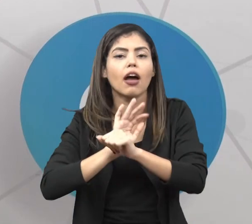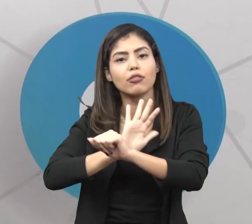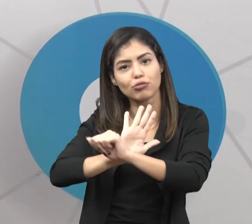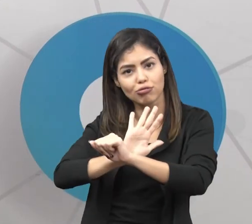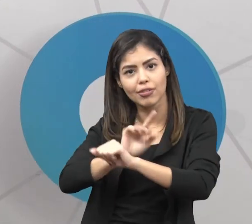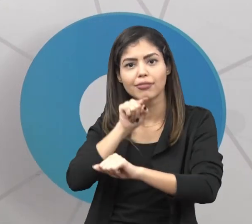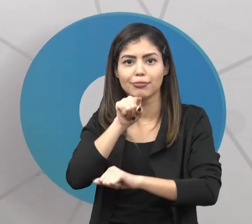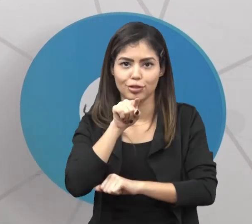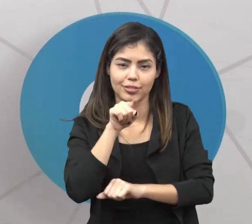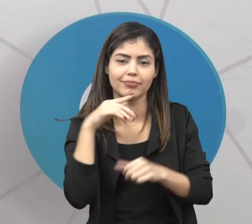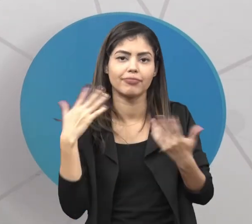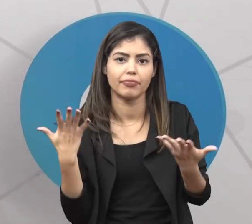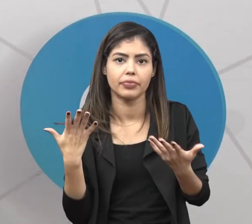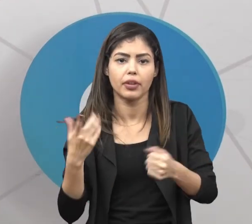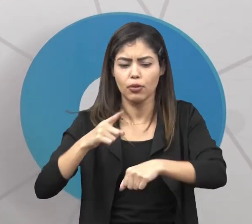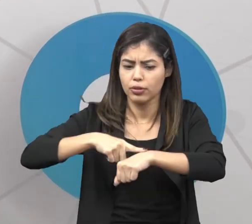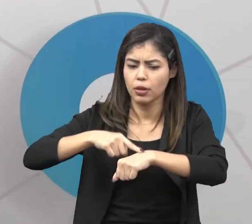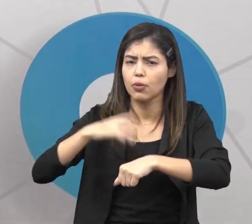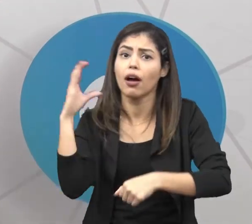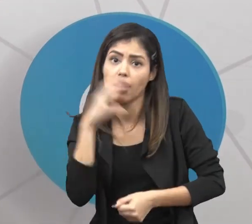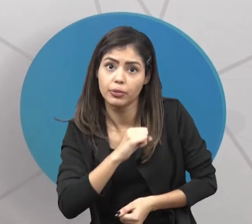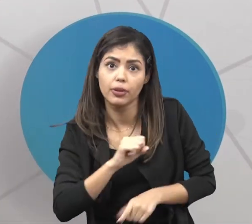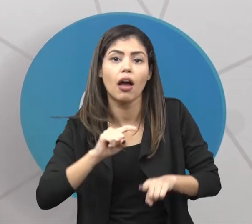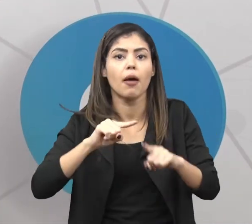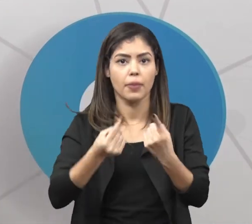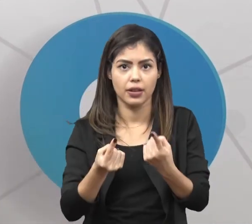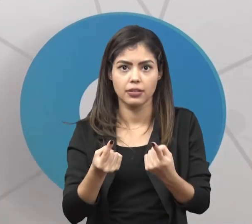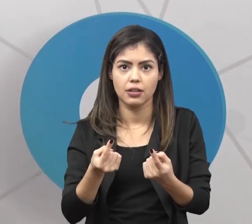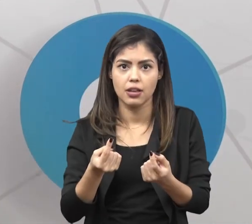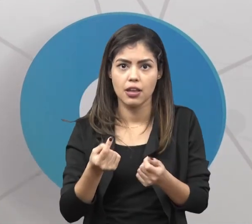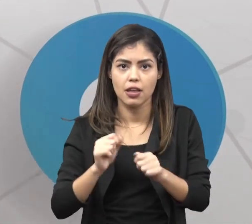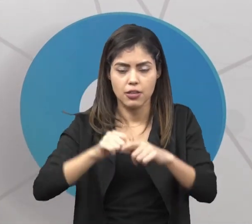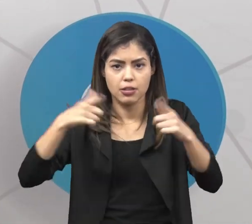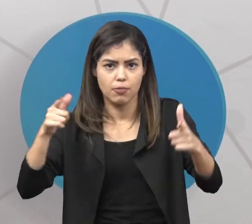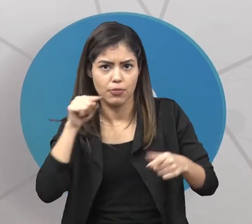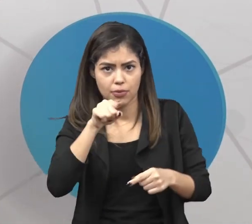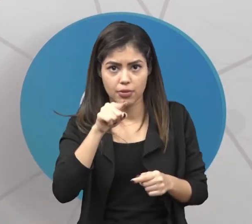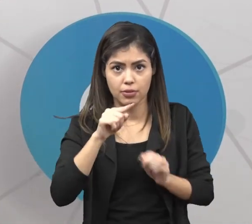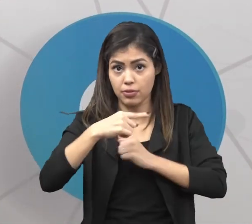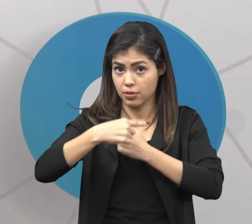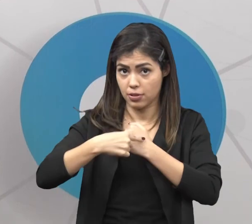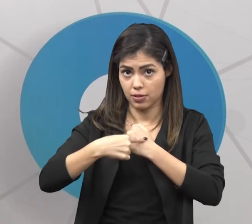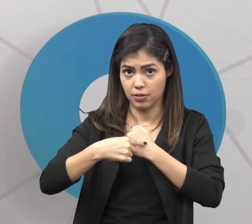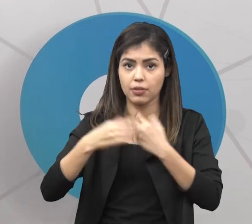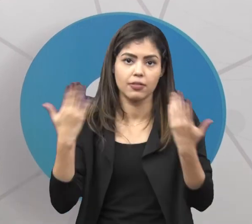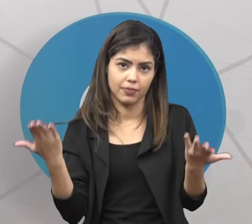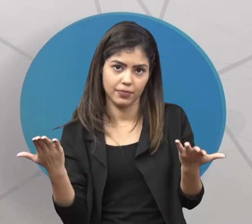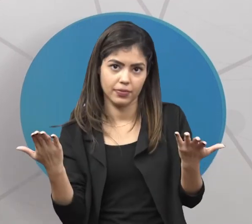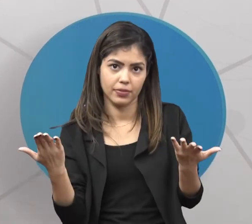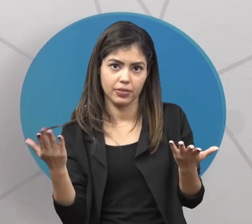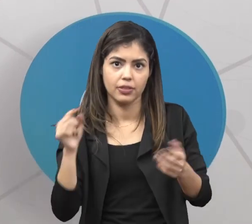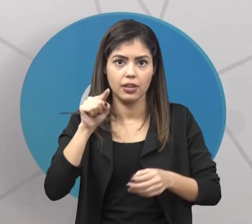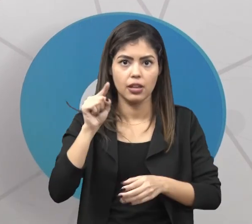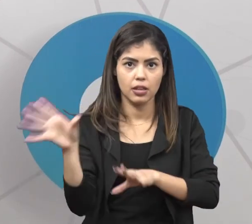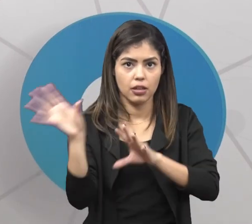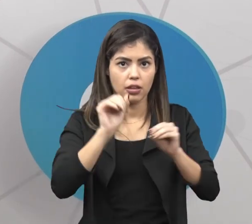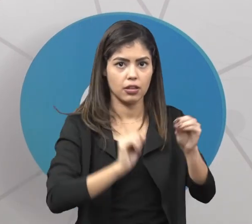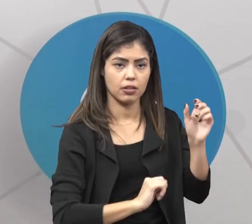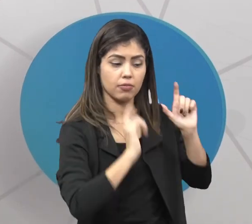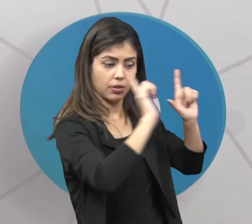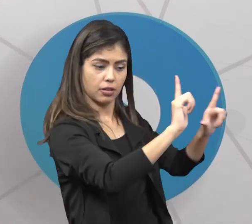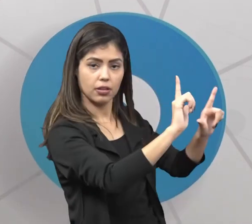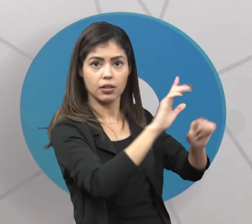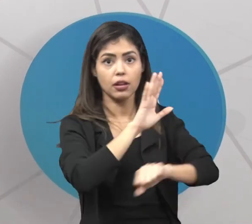de alguma forma para vocês. O tempo é curto, mas a gente fez o máximo que pôde dentro do tempo que tivemos. Acesse a